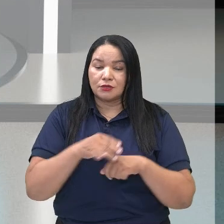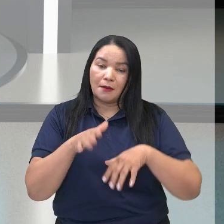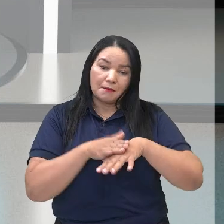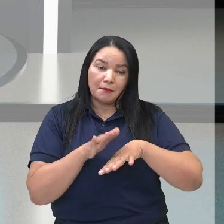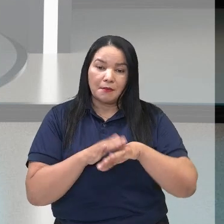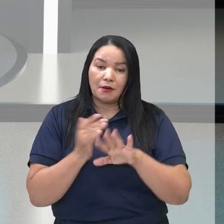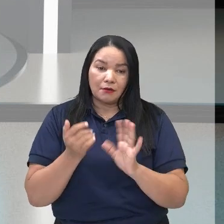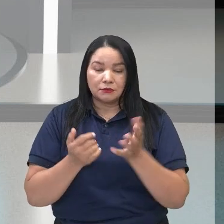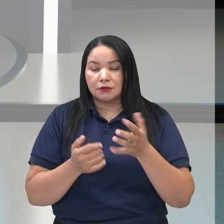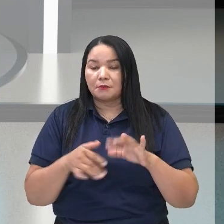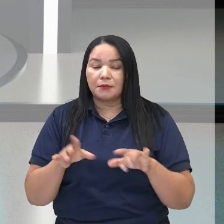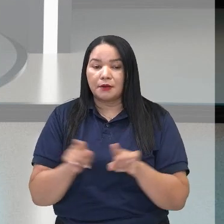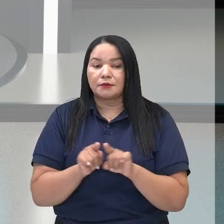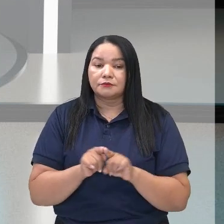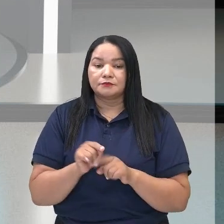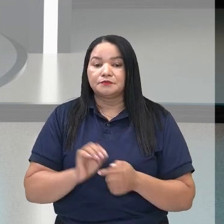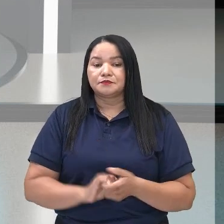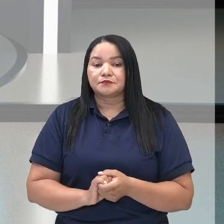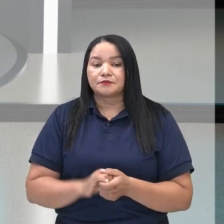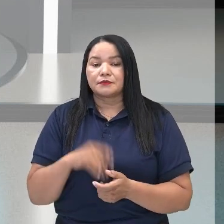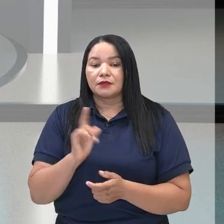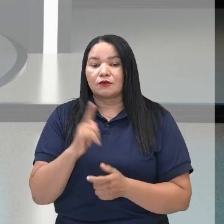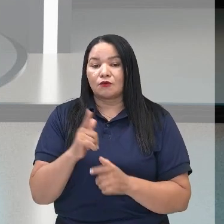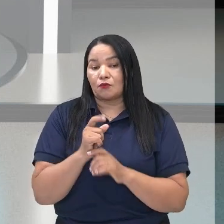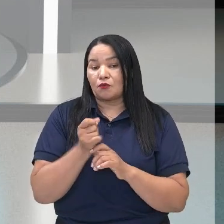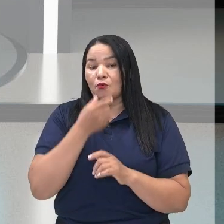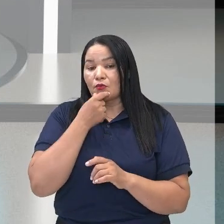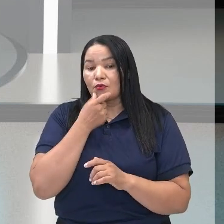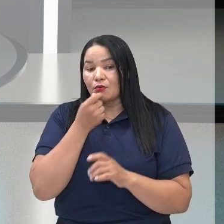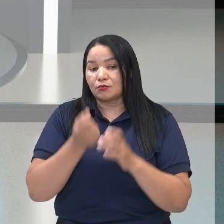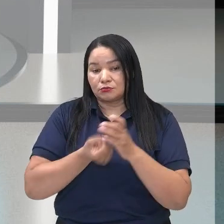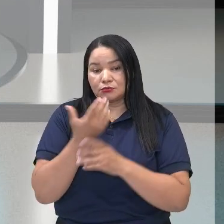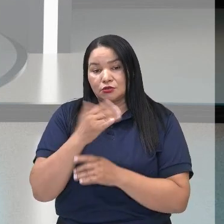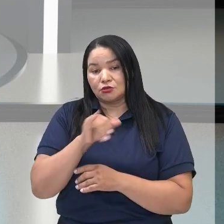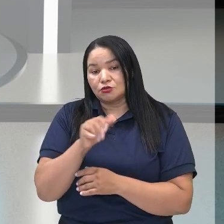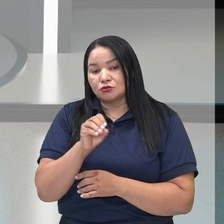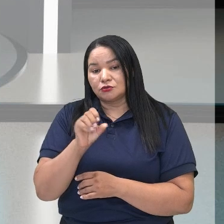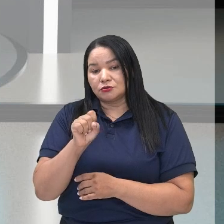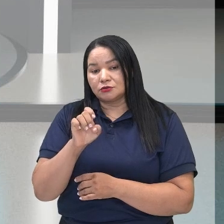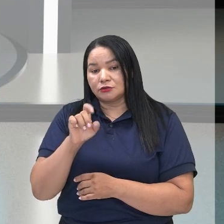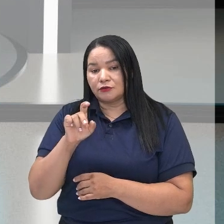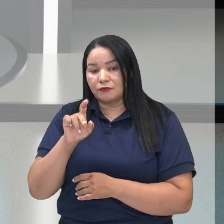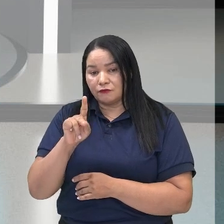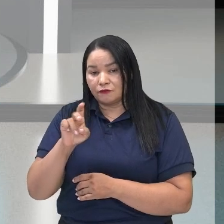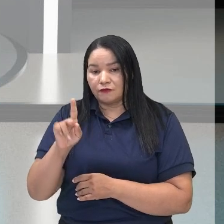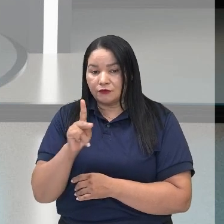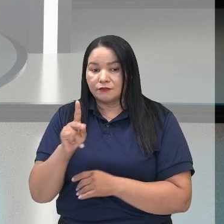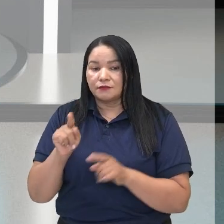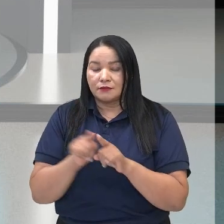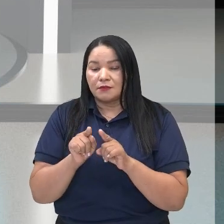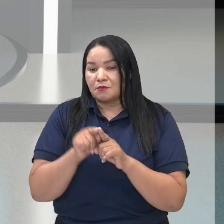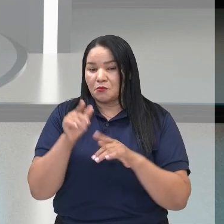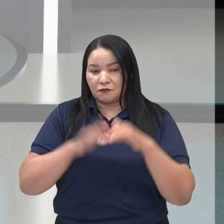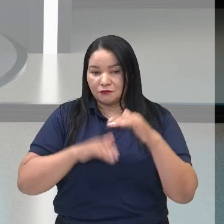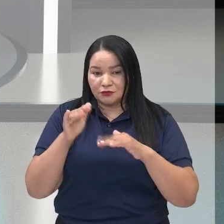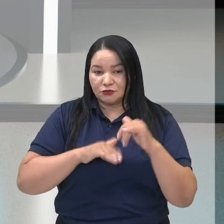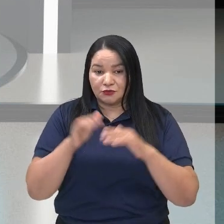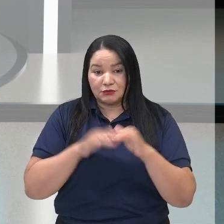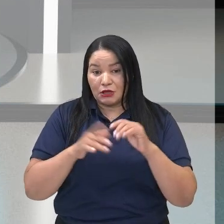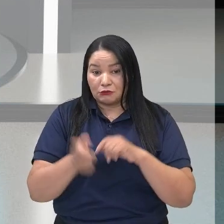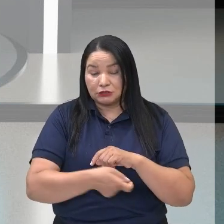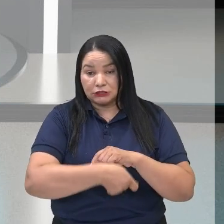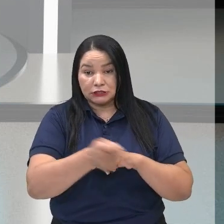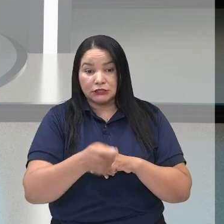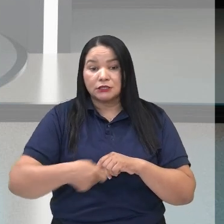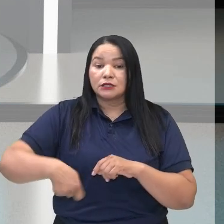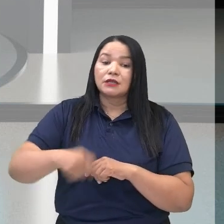bola. O jogo ele foi desenvolvido por Joseph Sobeck, um profissional de tênis e squash que desejava